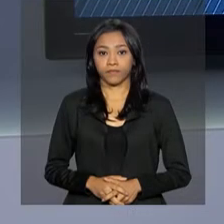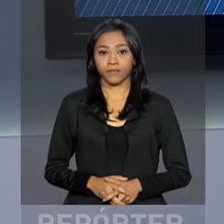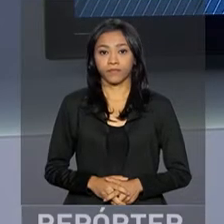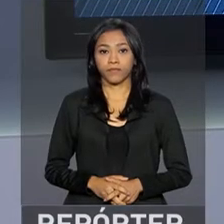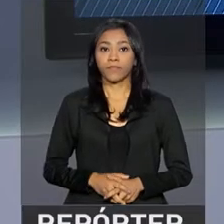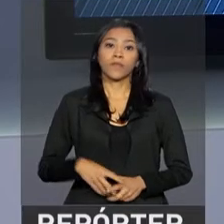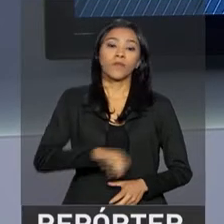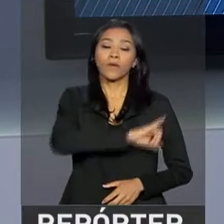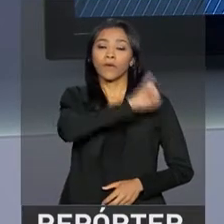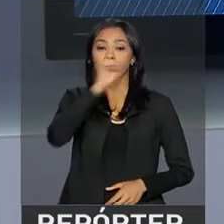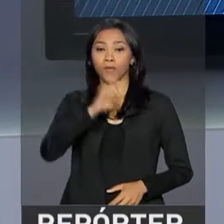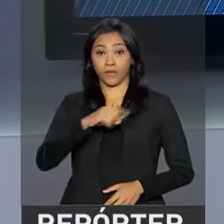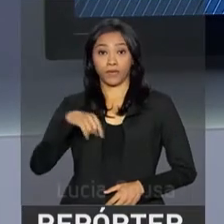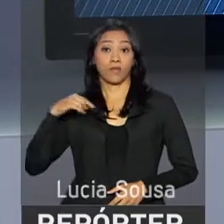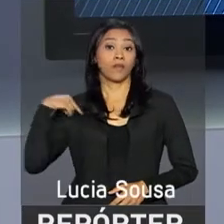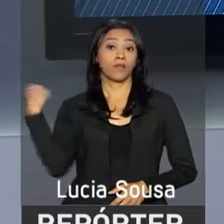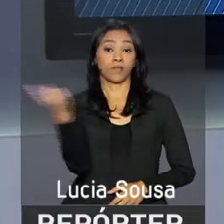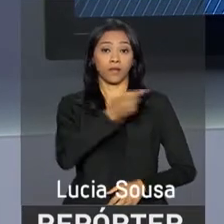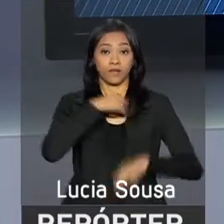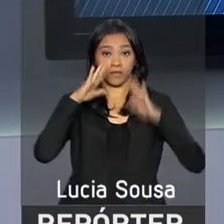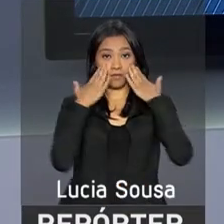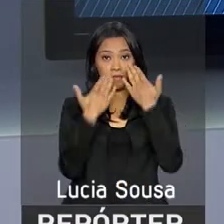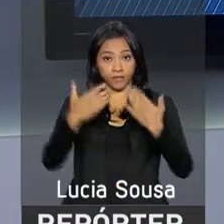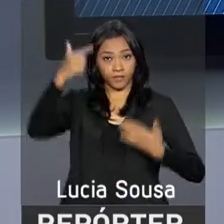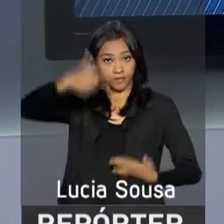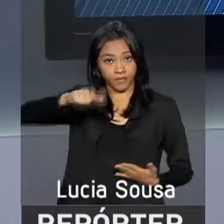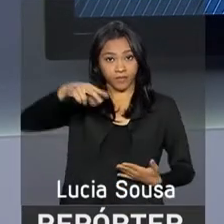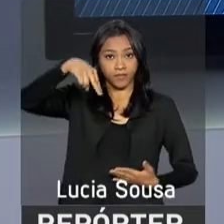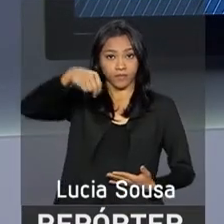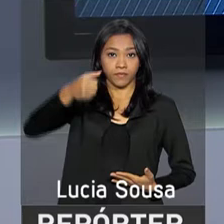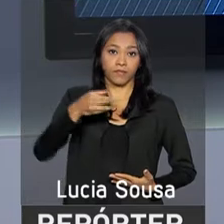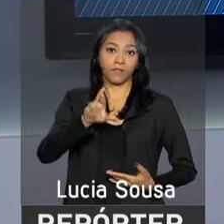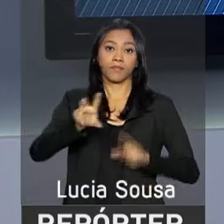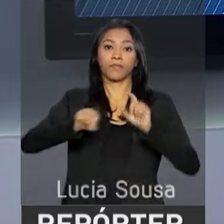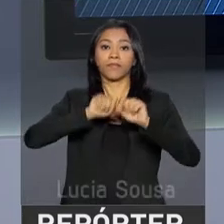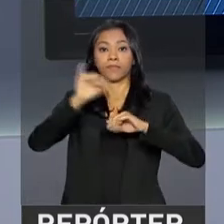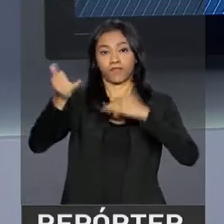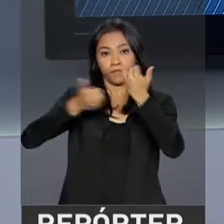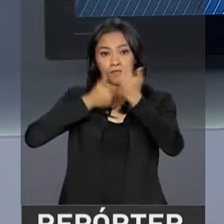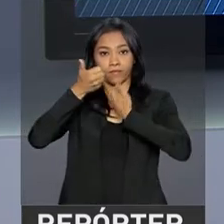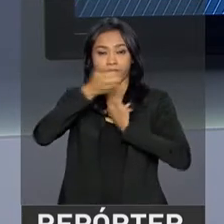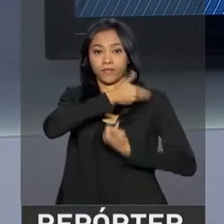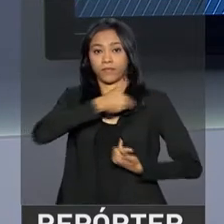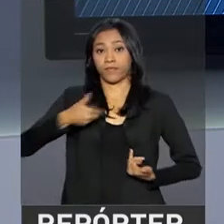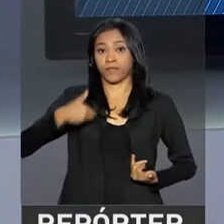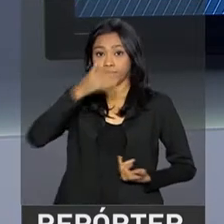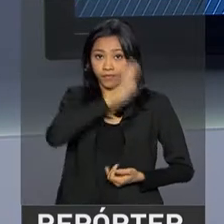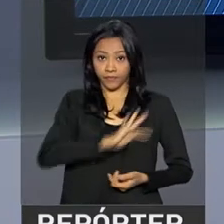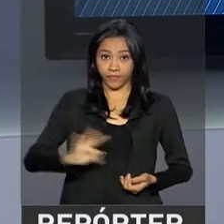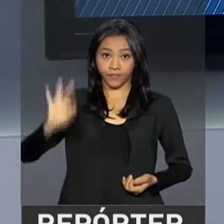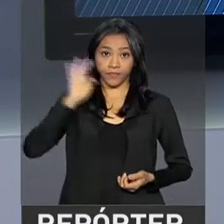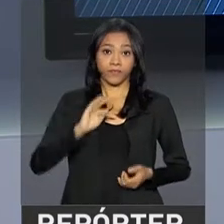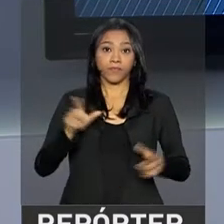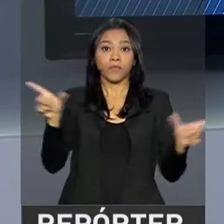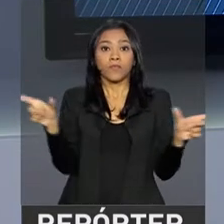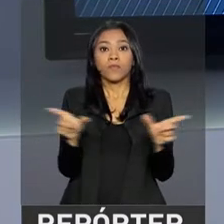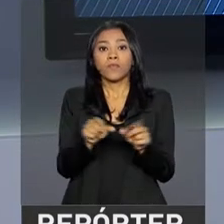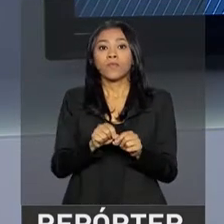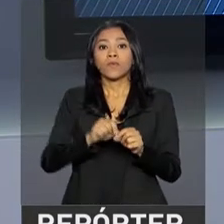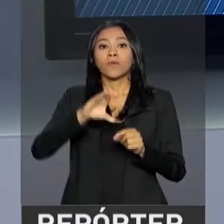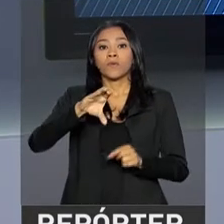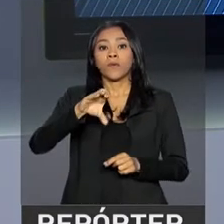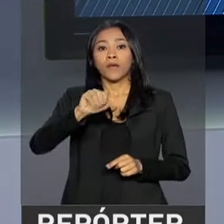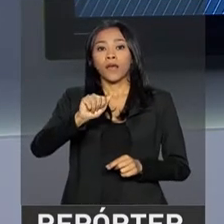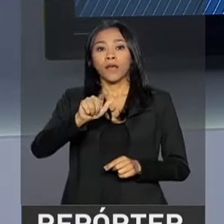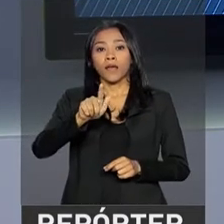o la no ar mais uma edição do repórter nbr com as notícias do governo federal o cadastro geral de empregados e